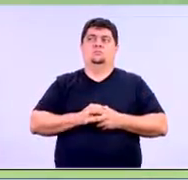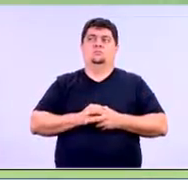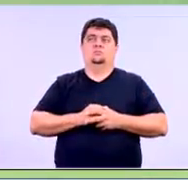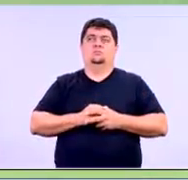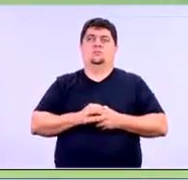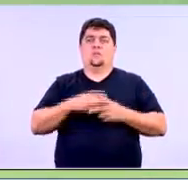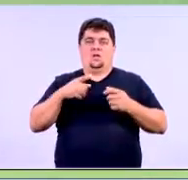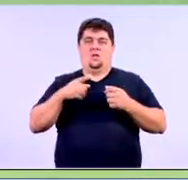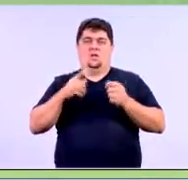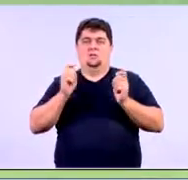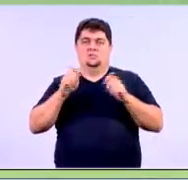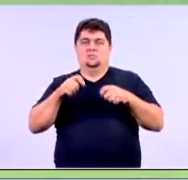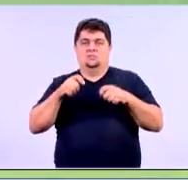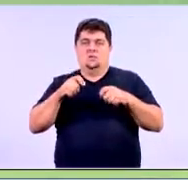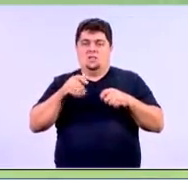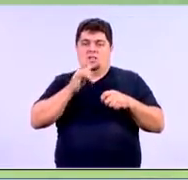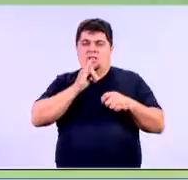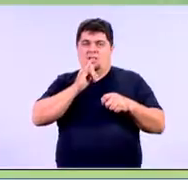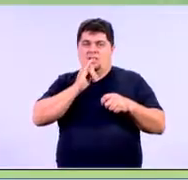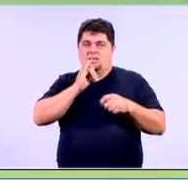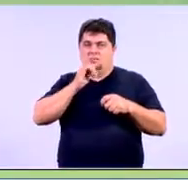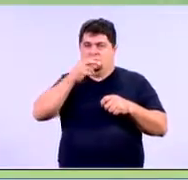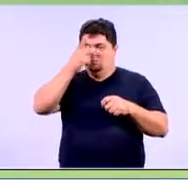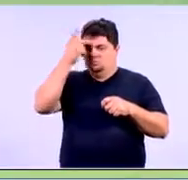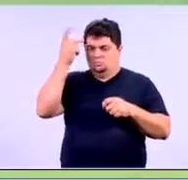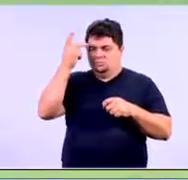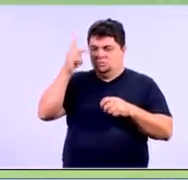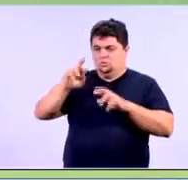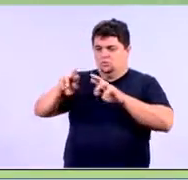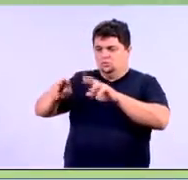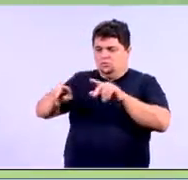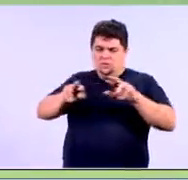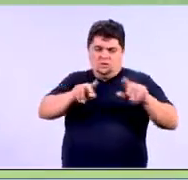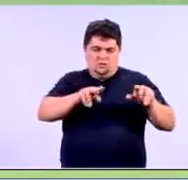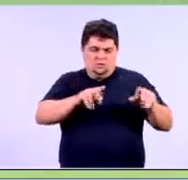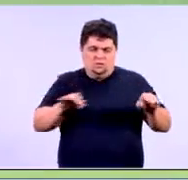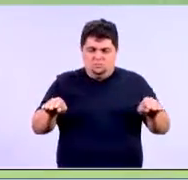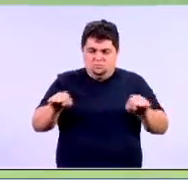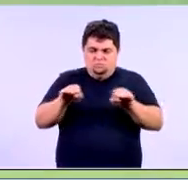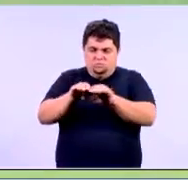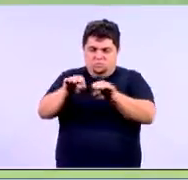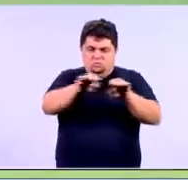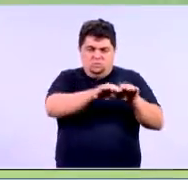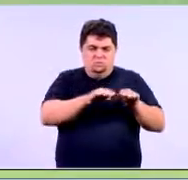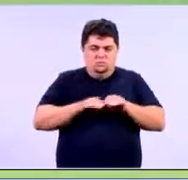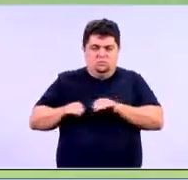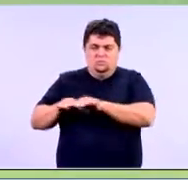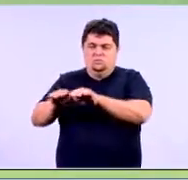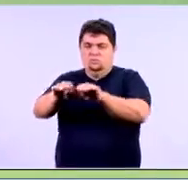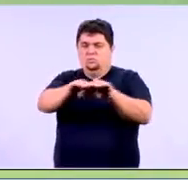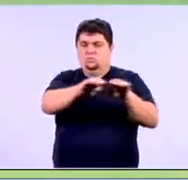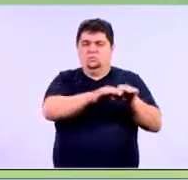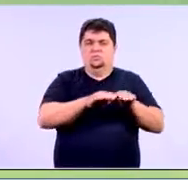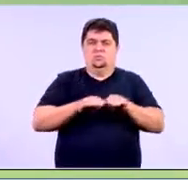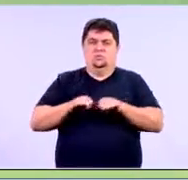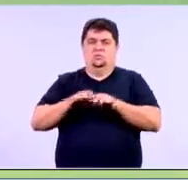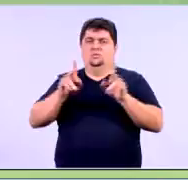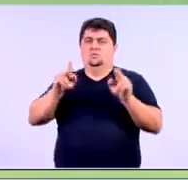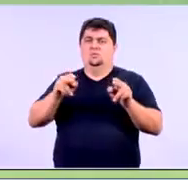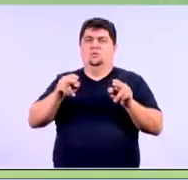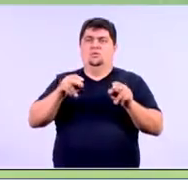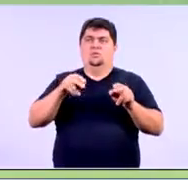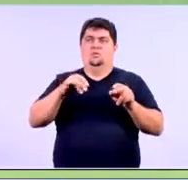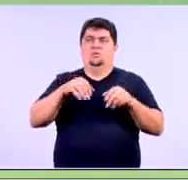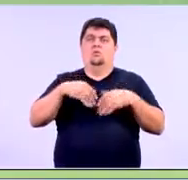responsável por tratar os desiguais desigualmente e os iguais igualmente dentro de suas respectivas proporções. O